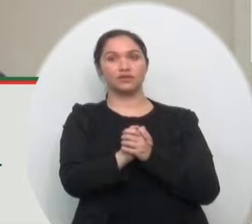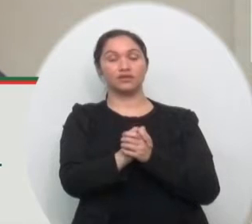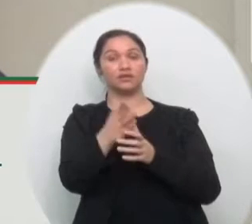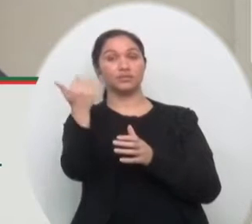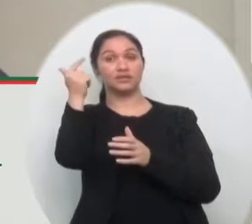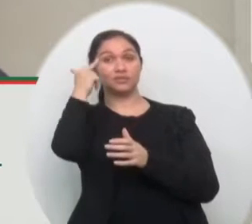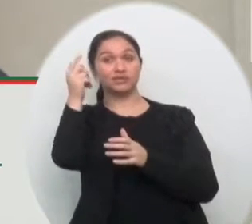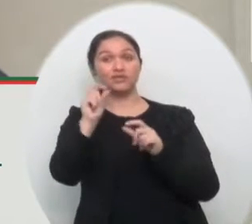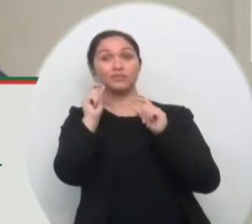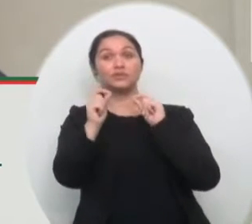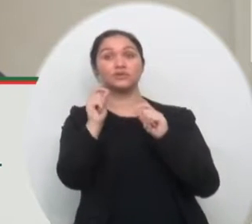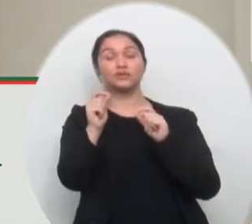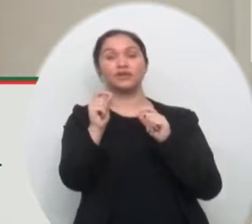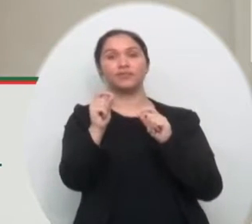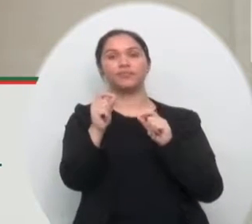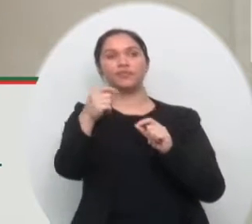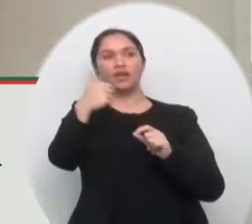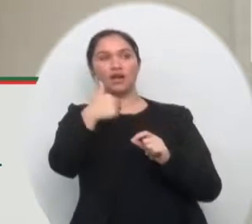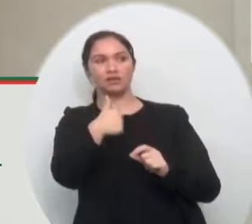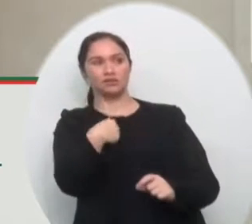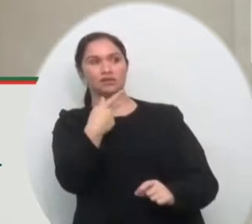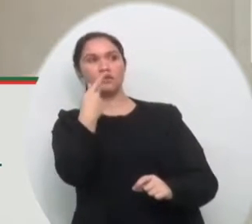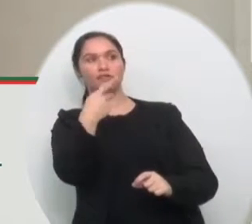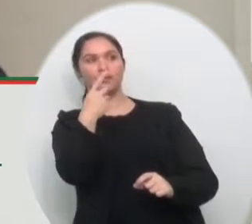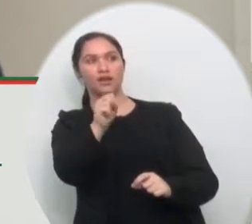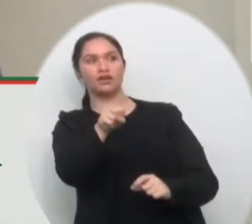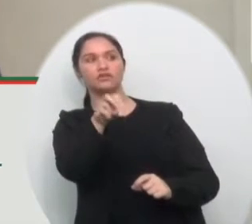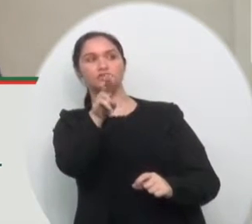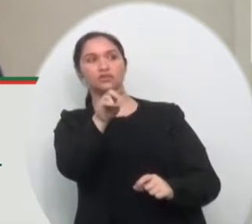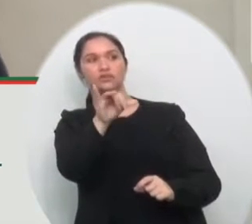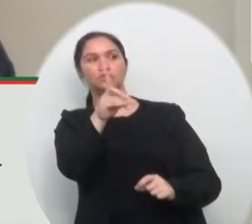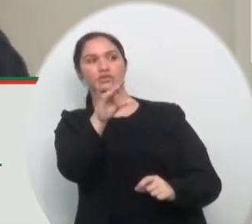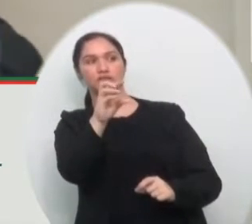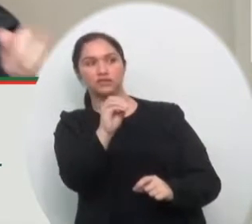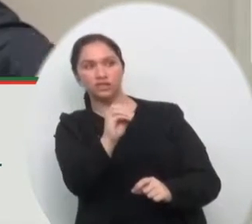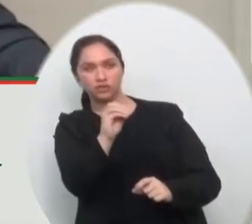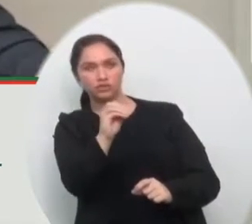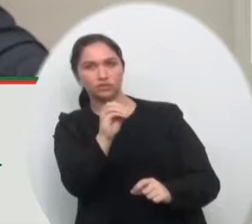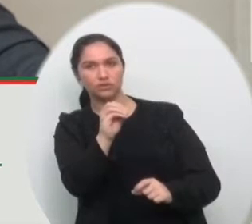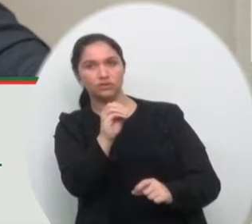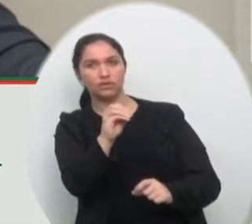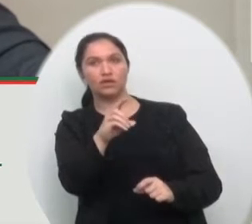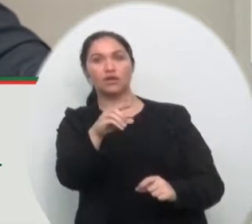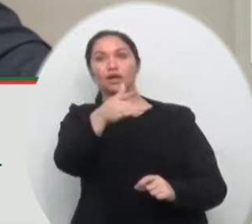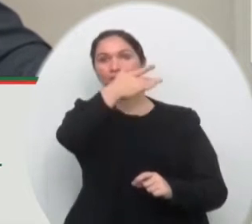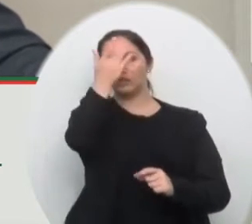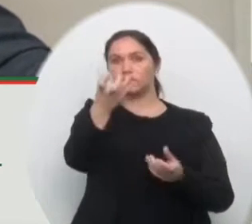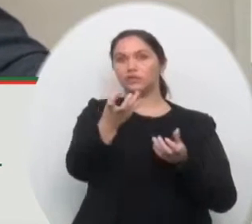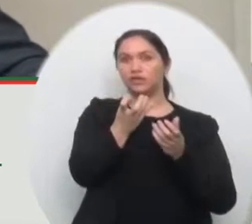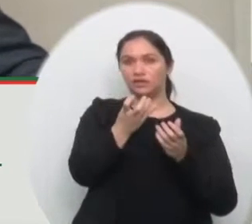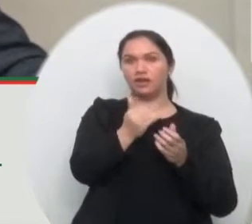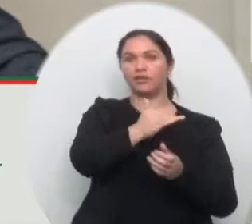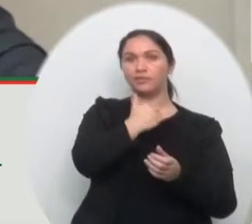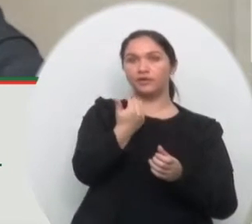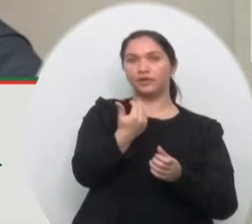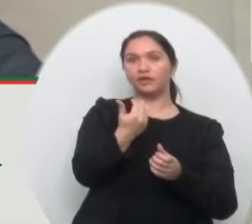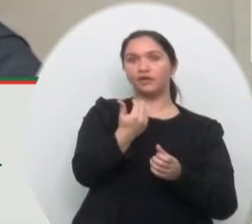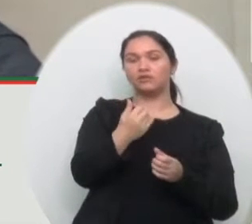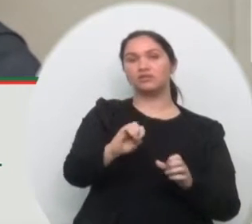ajuda. Foi assim aqui em Criciúma, no ano de 2014, quando houve a campanha Criciúma Mais Vida. Lembro-me